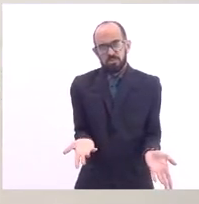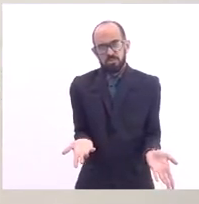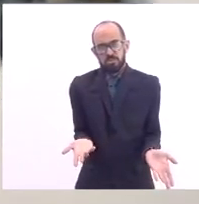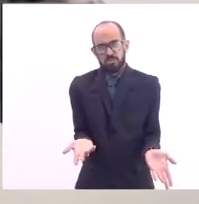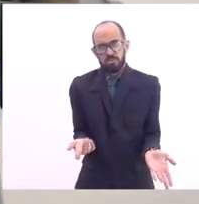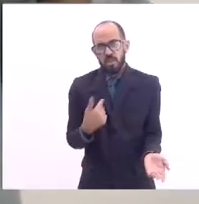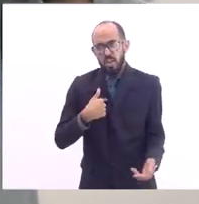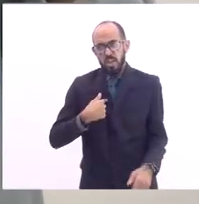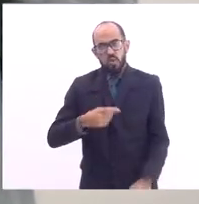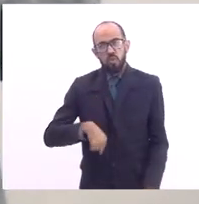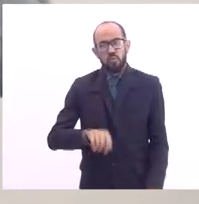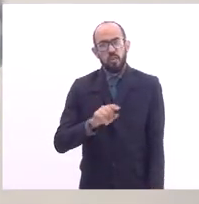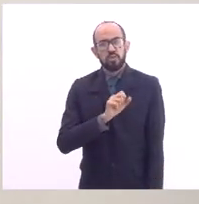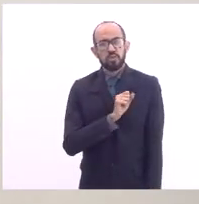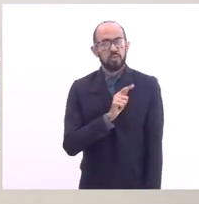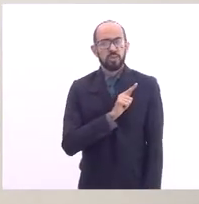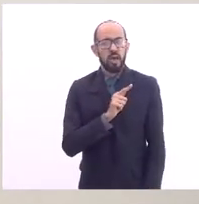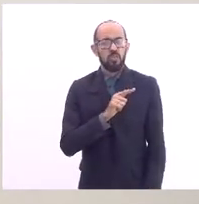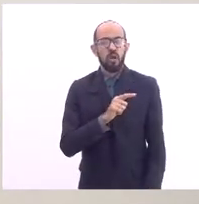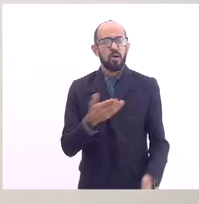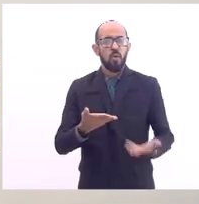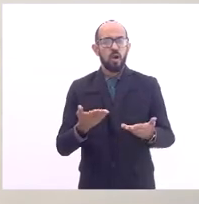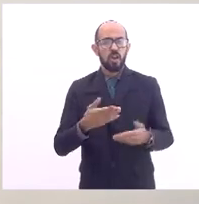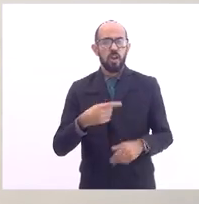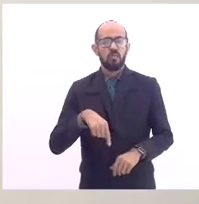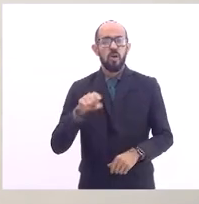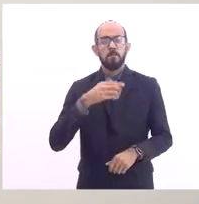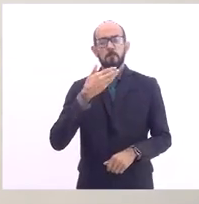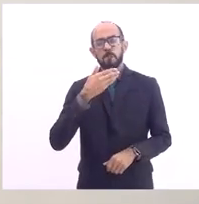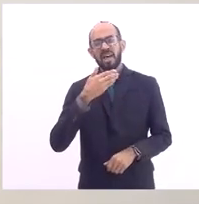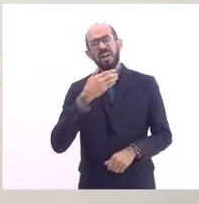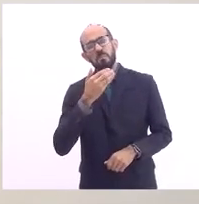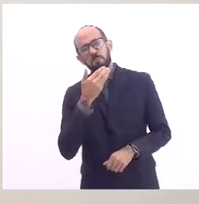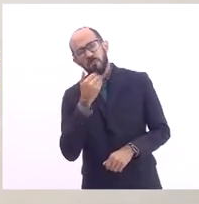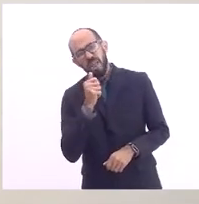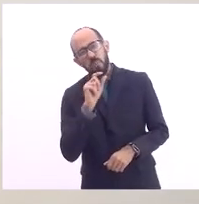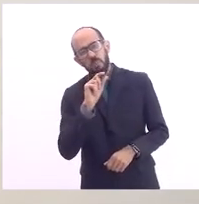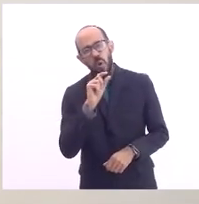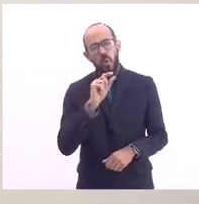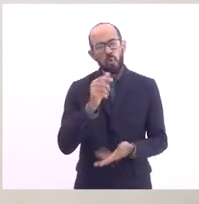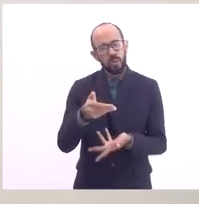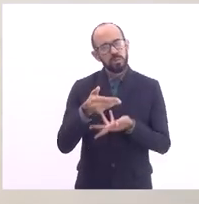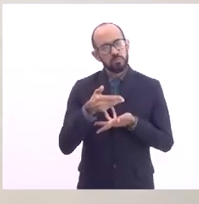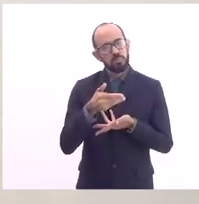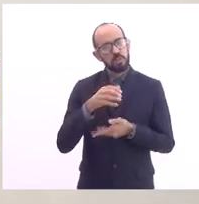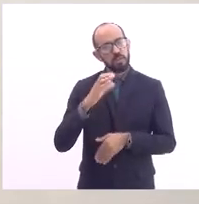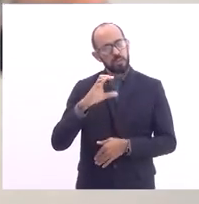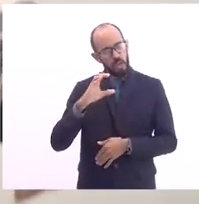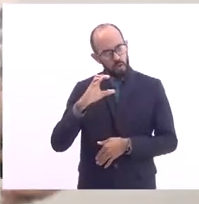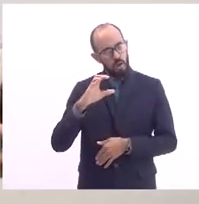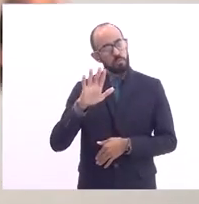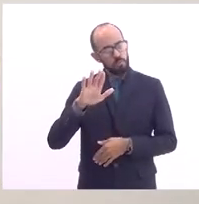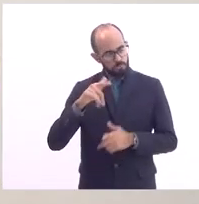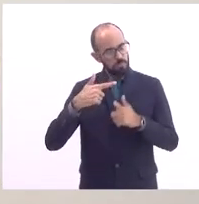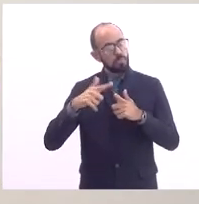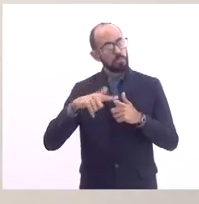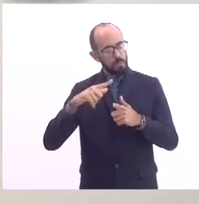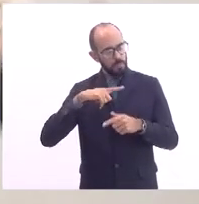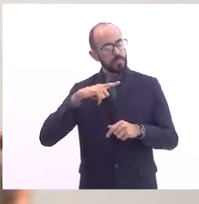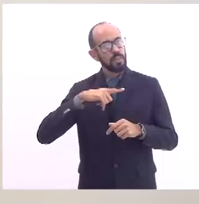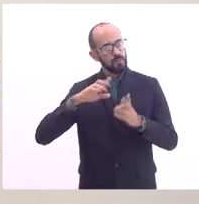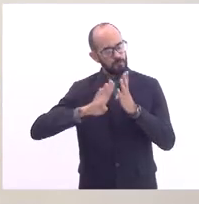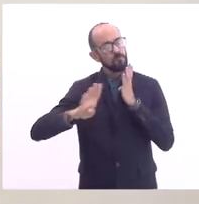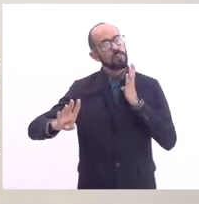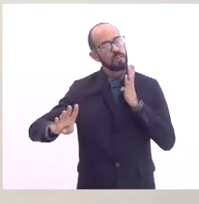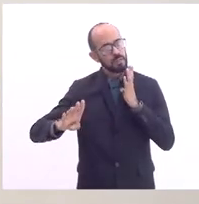mais nem em São Gonçalo, eu vou tentar ir lá em Niterói, que é um pouquinho melhor o atendimento lá. Também é problemático, entendeu? A fila é longa,